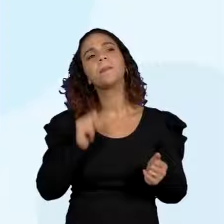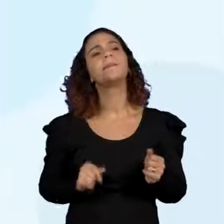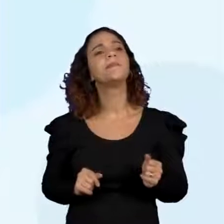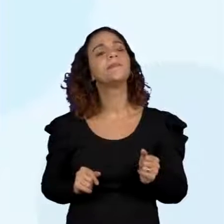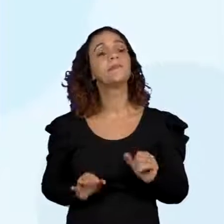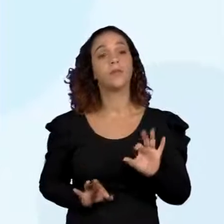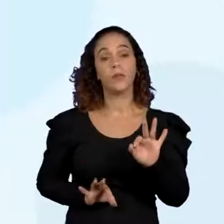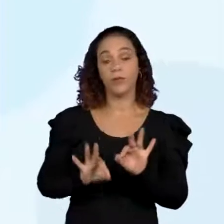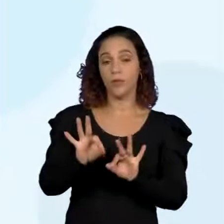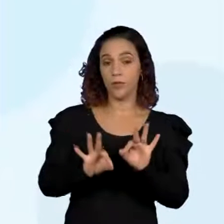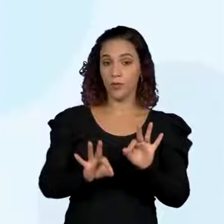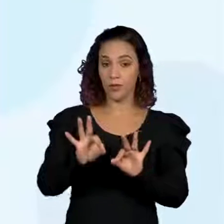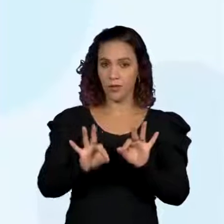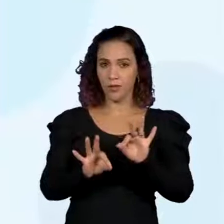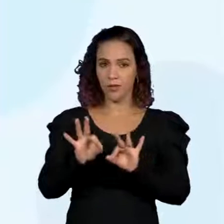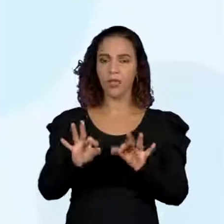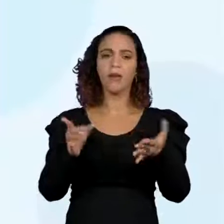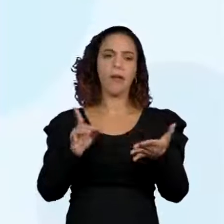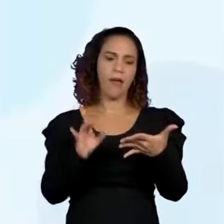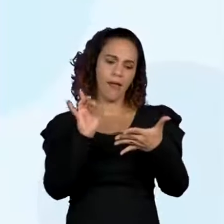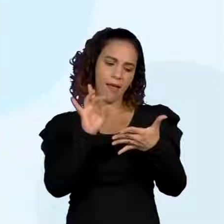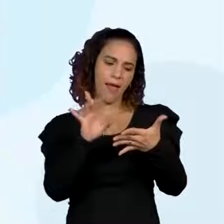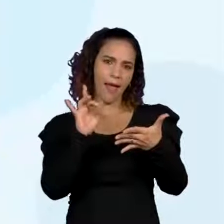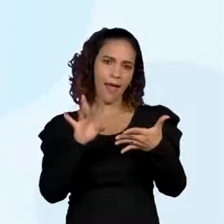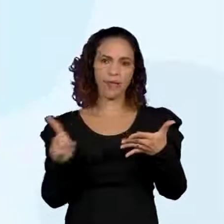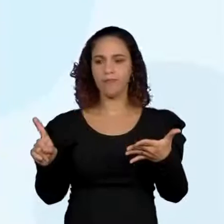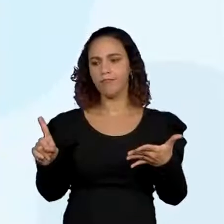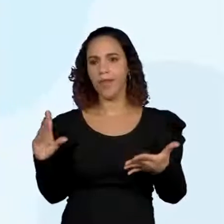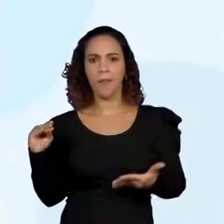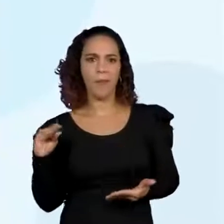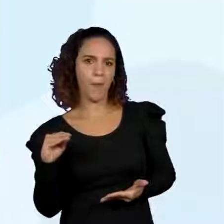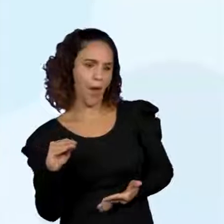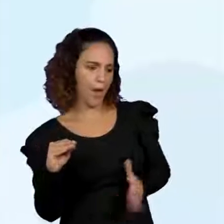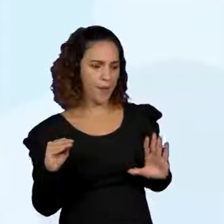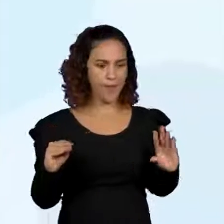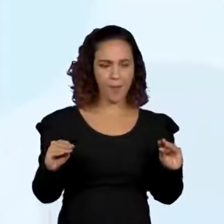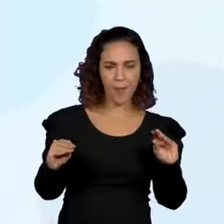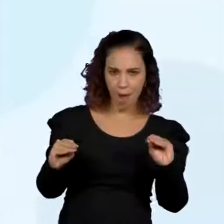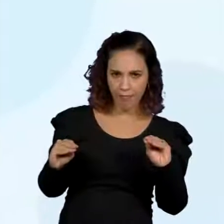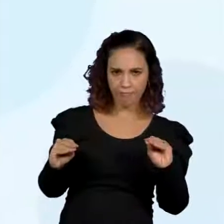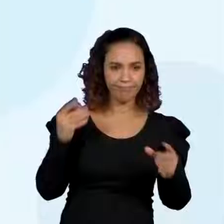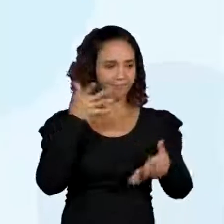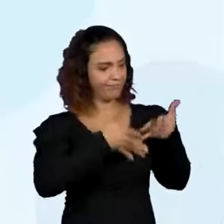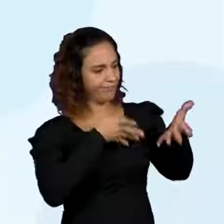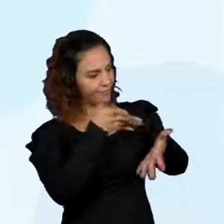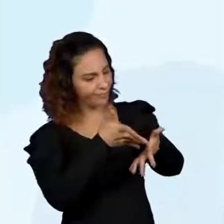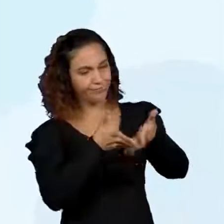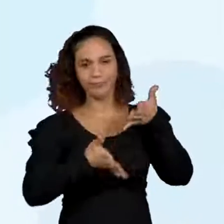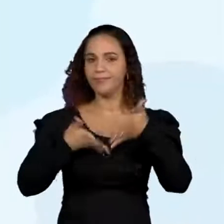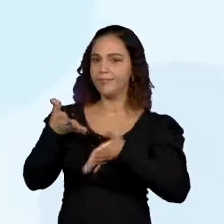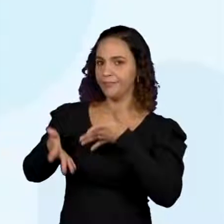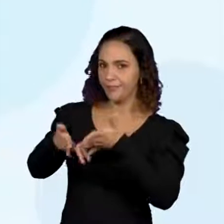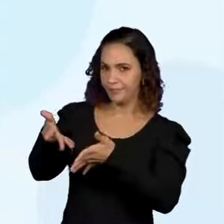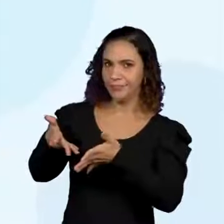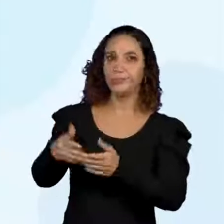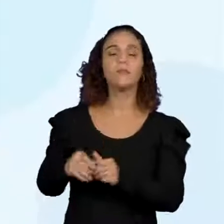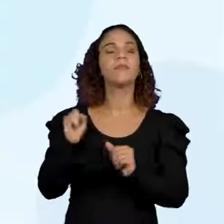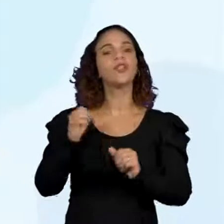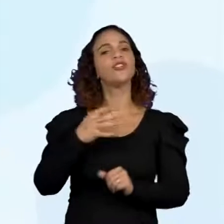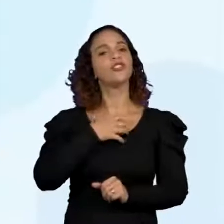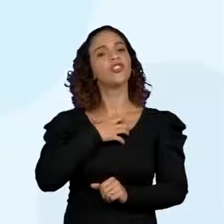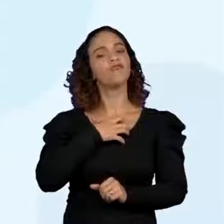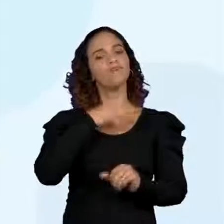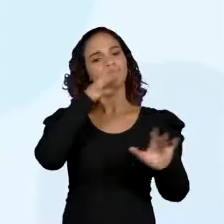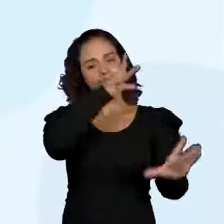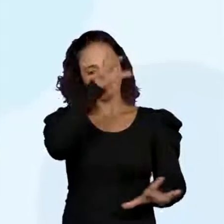Organização da leitura e das falas dos personagens. Muito bem. Então, eu posso utilizar uma entonação diferente aí